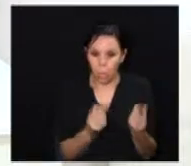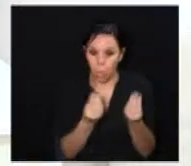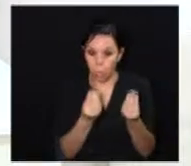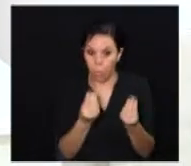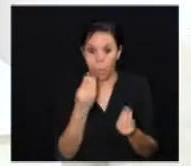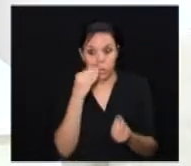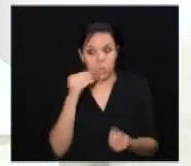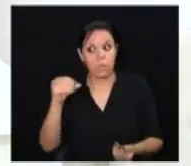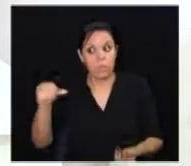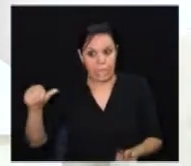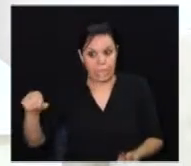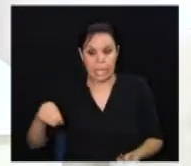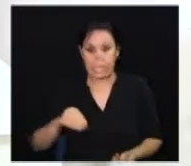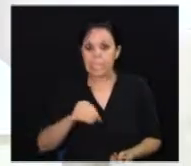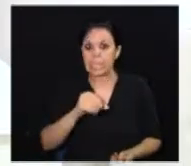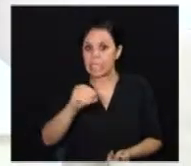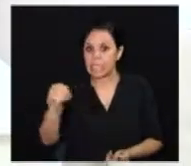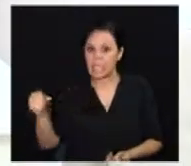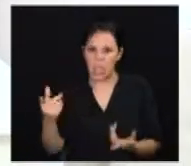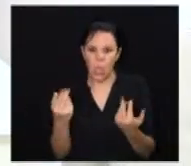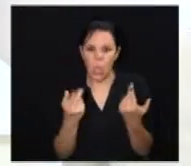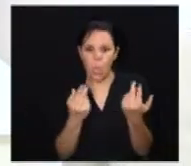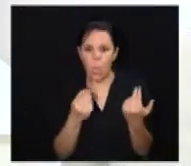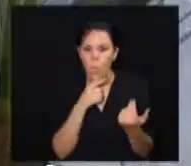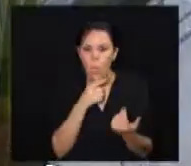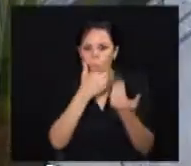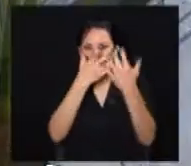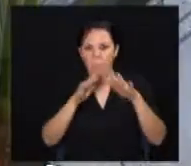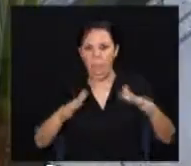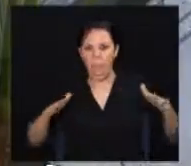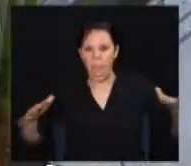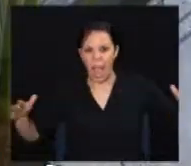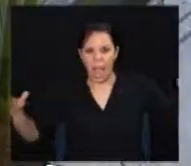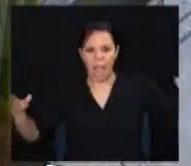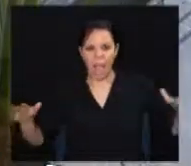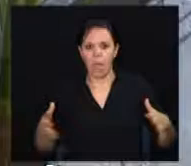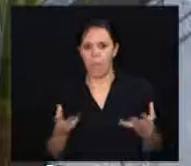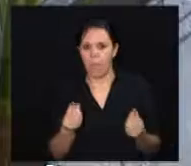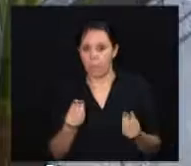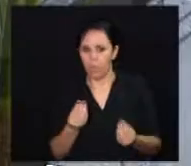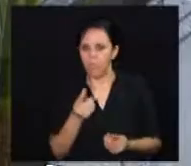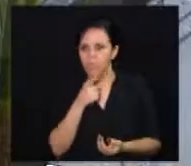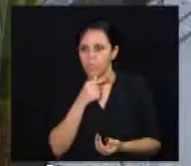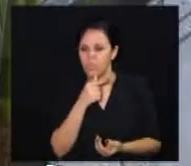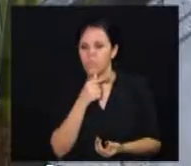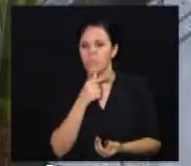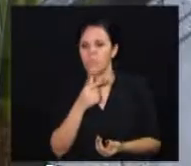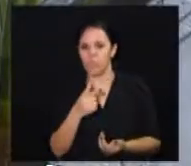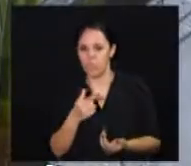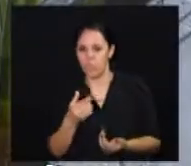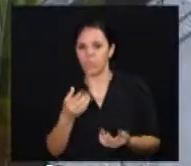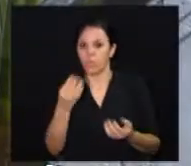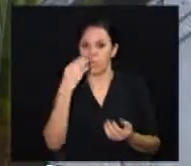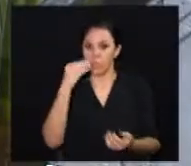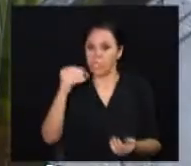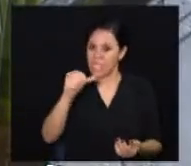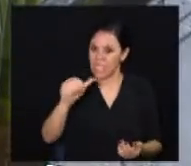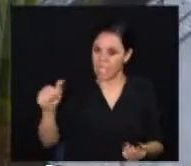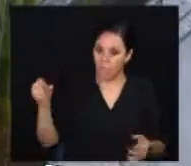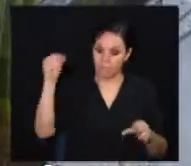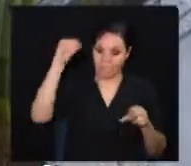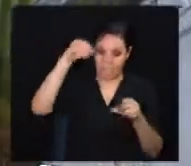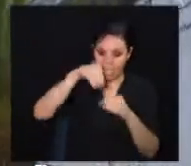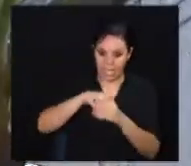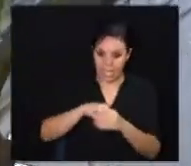tem que ter o sal como se fosse uma água do mar. Né? Os chefs falam isso, né? Que você tem que experimentar a água e se basear na água do mar. Se ela